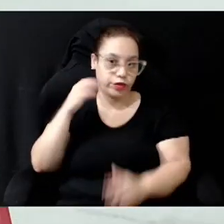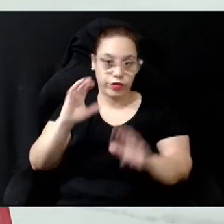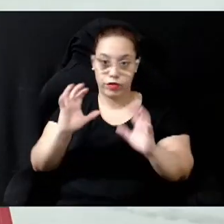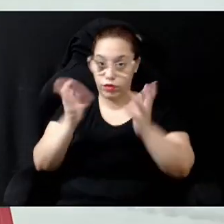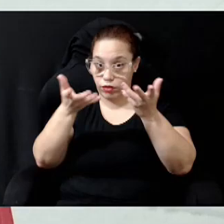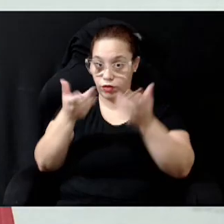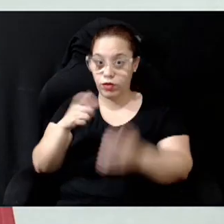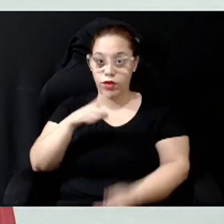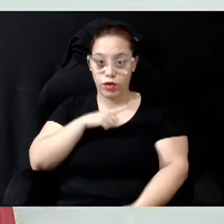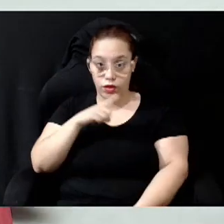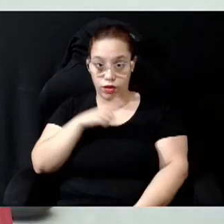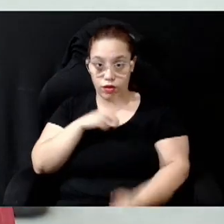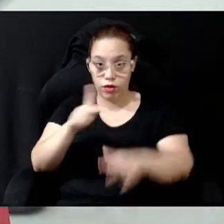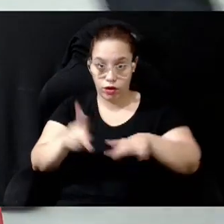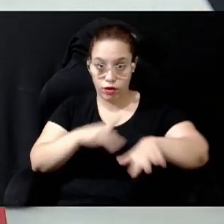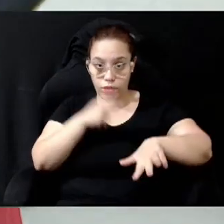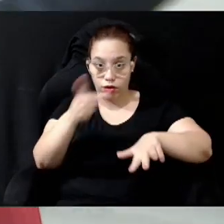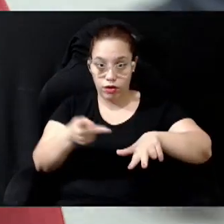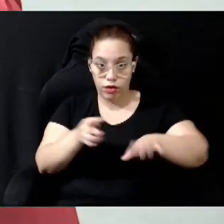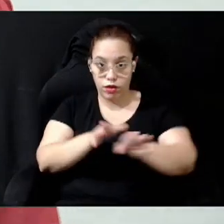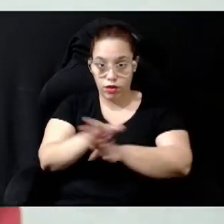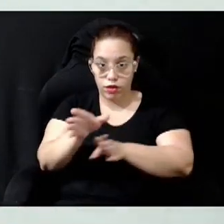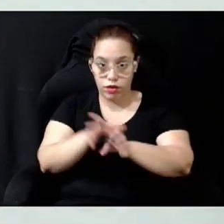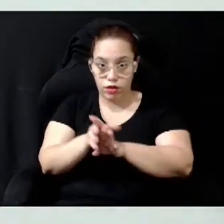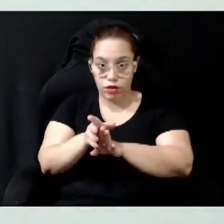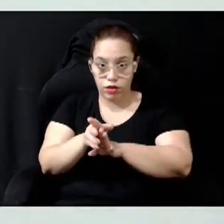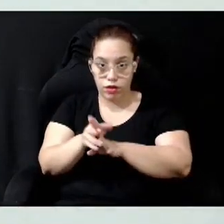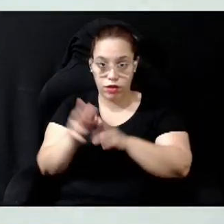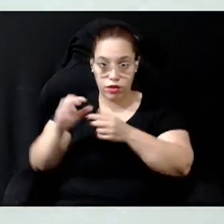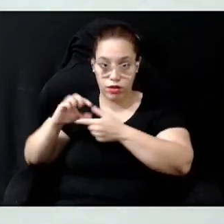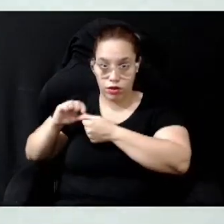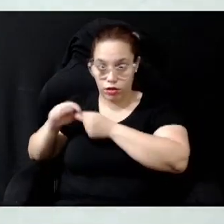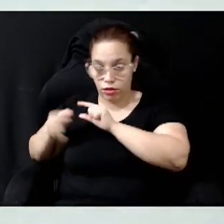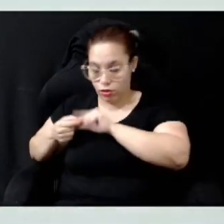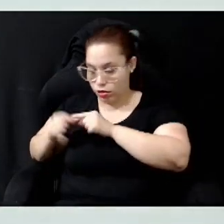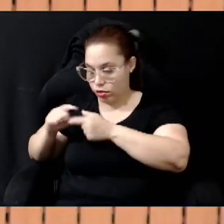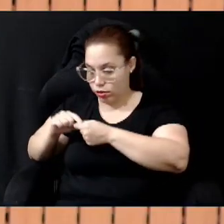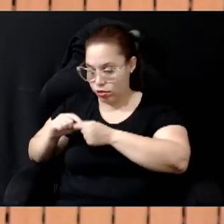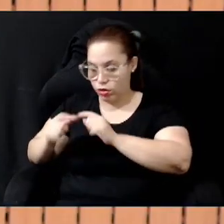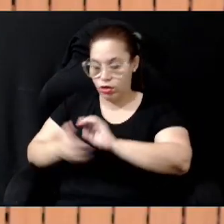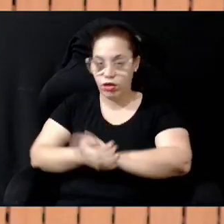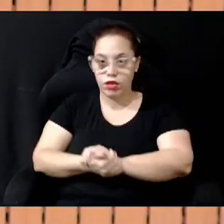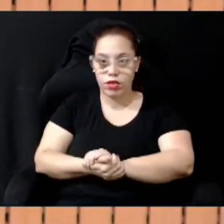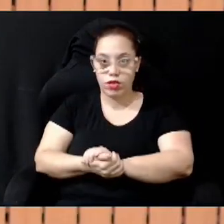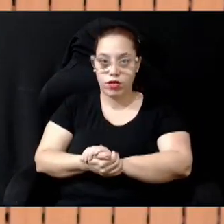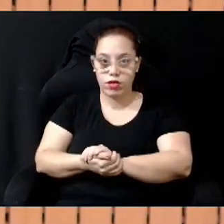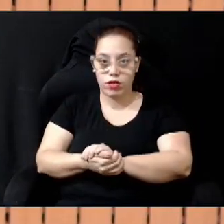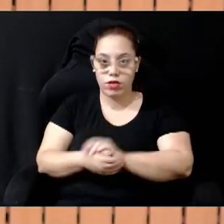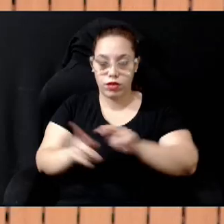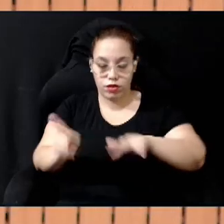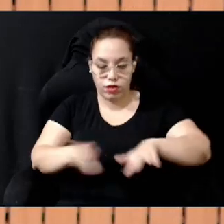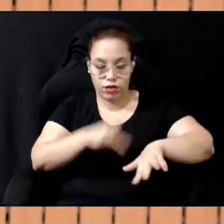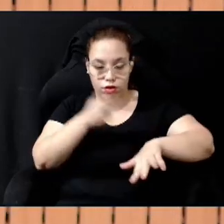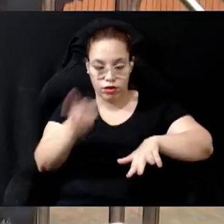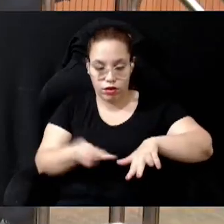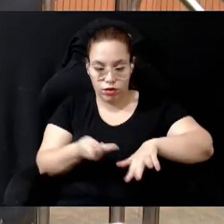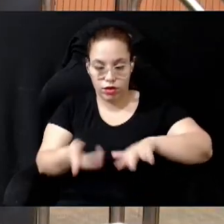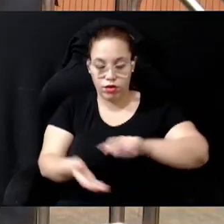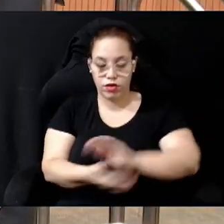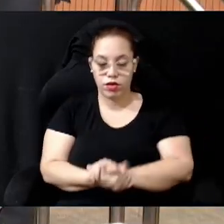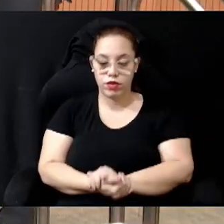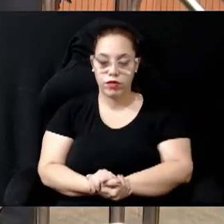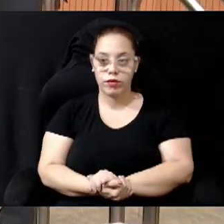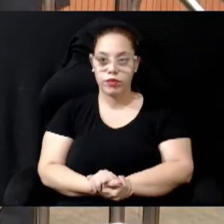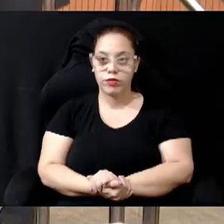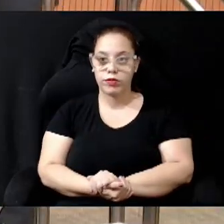condições de exarar o parecer e indica o vereador Major Jaime. Vereador Major Jaime tem a palavra para exarar parecer.